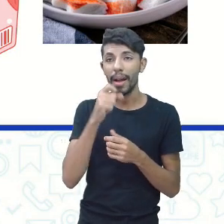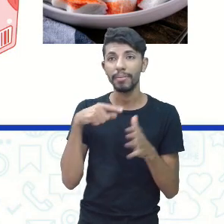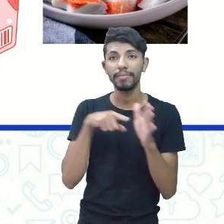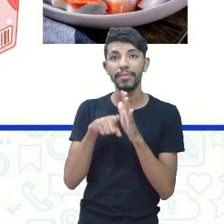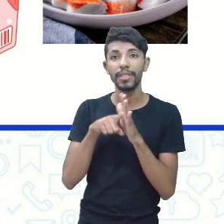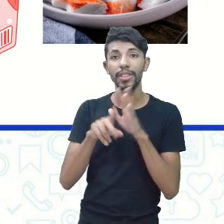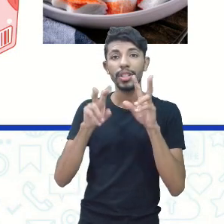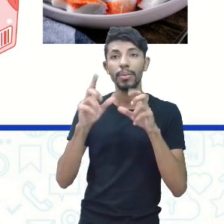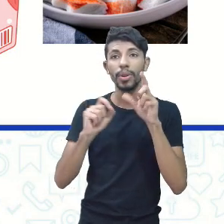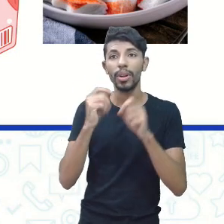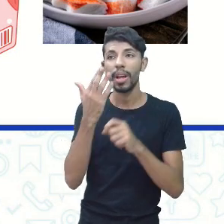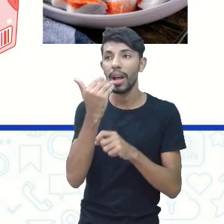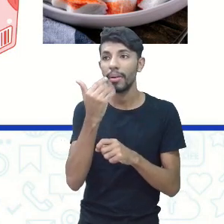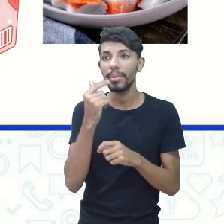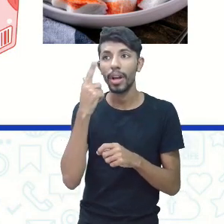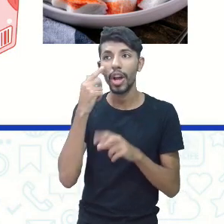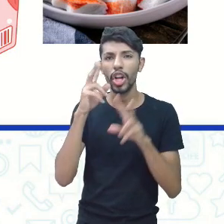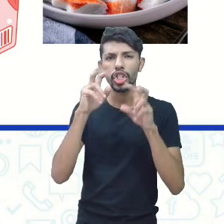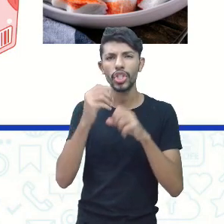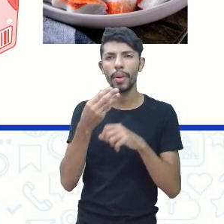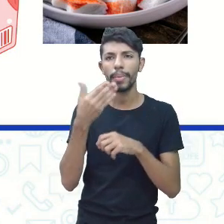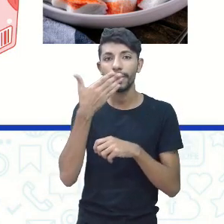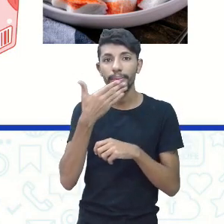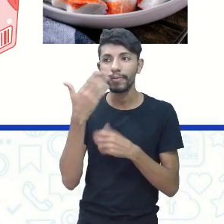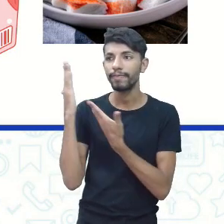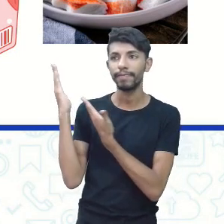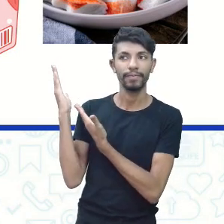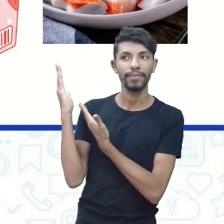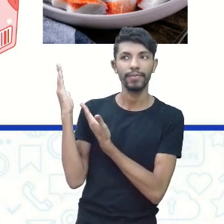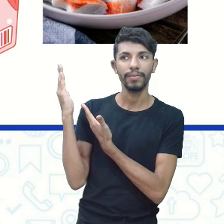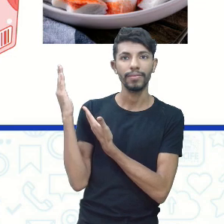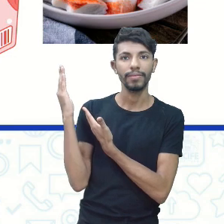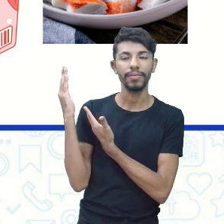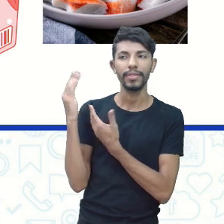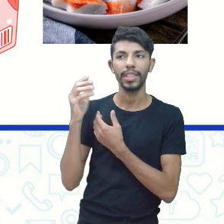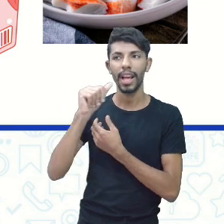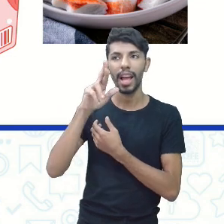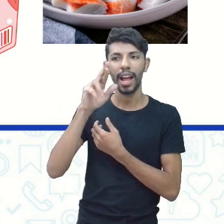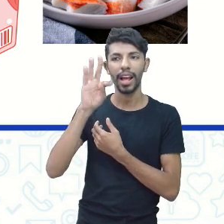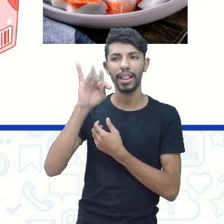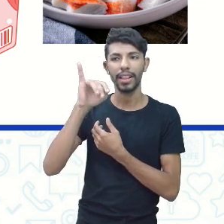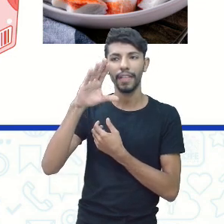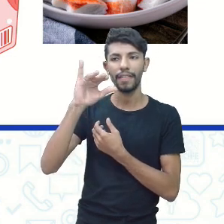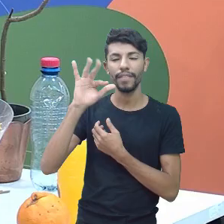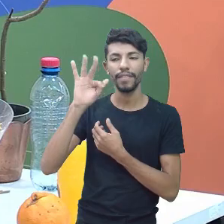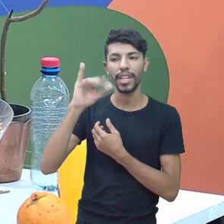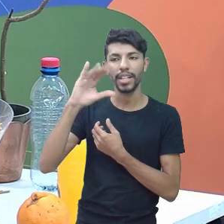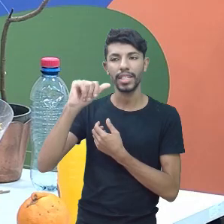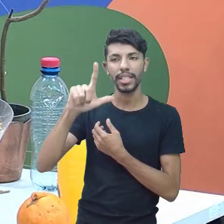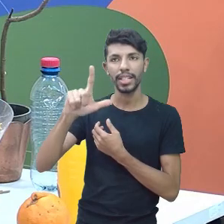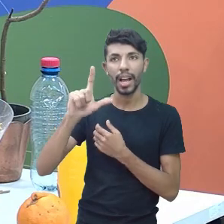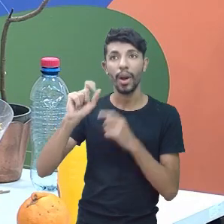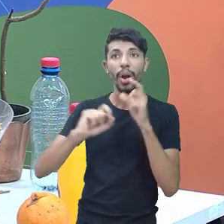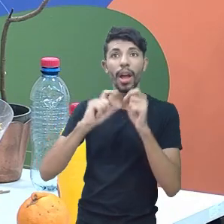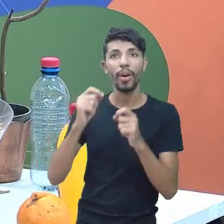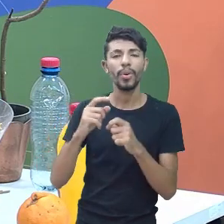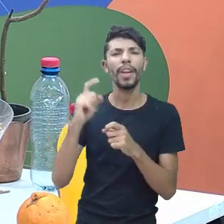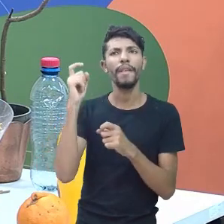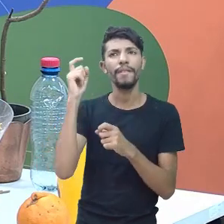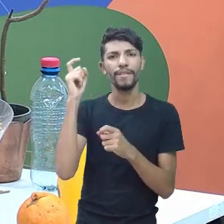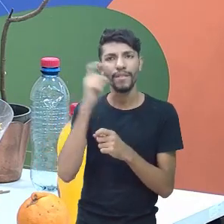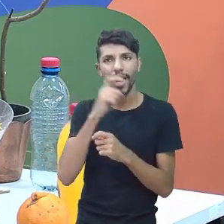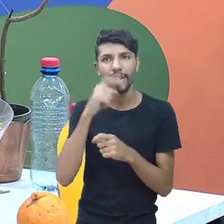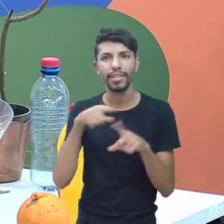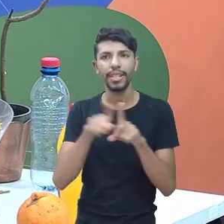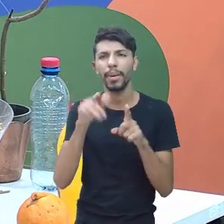A questão aí do bumbum, artificialmente, não foi isso? Sabor artificial é um fake. Então, tem outros fakes,